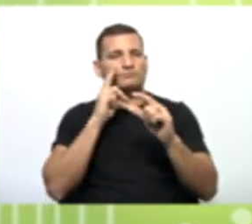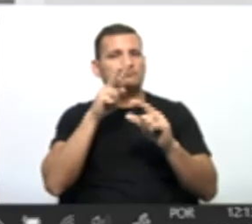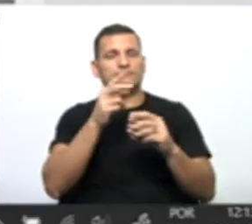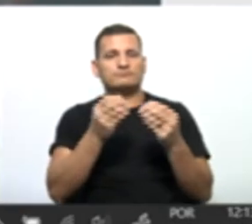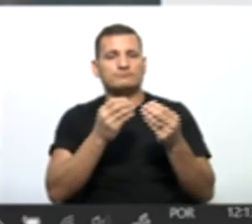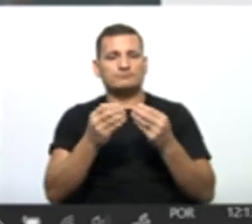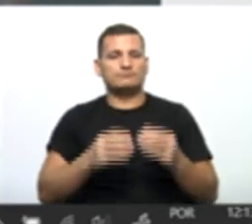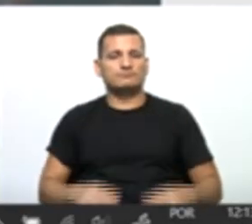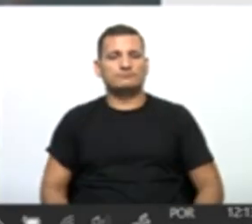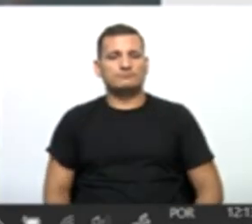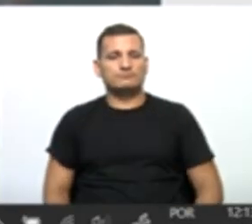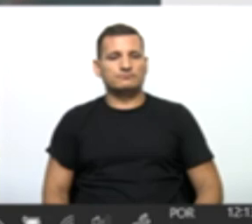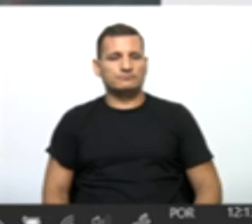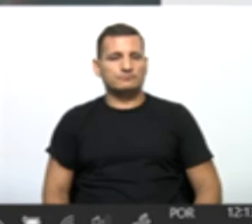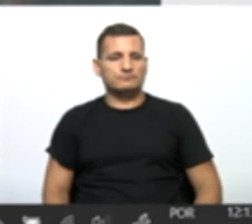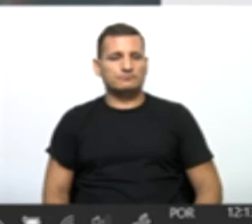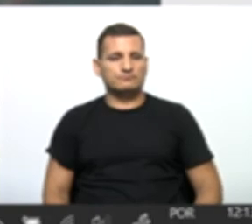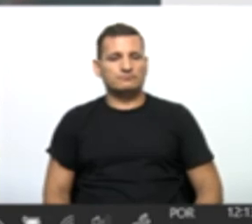aqui, ó.